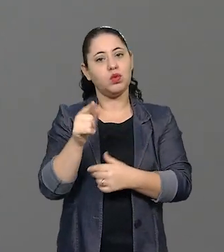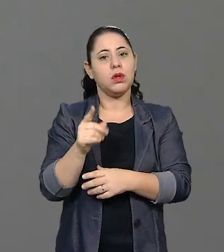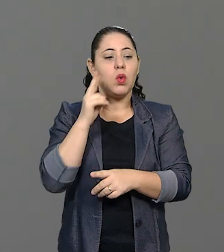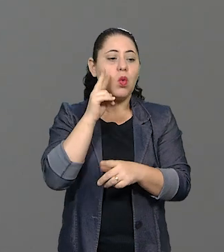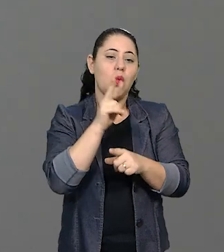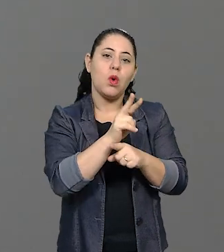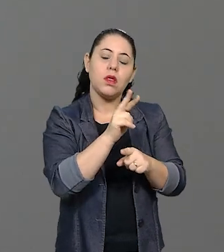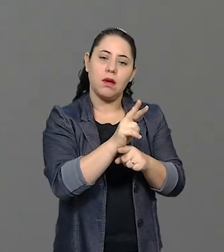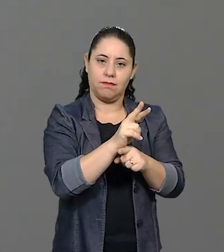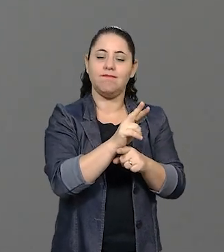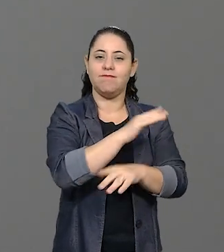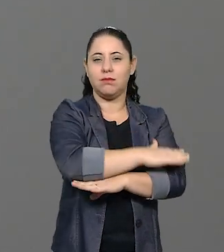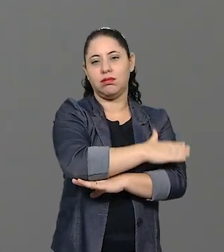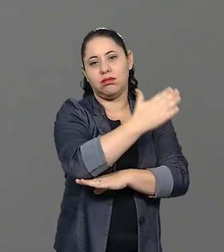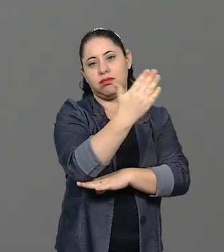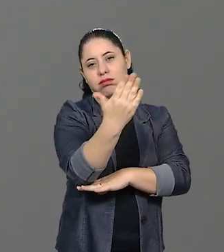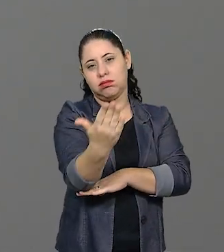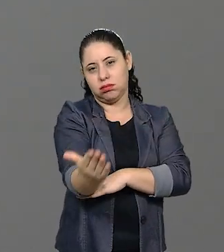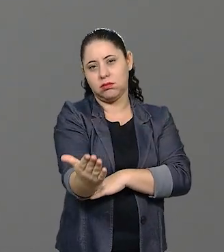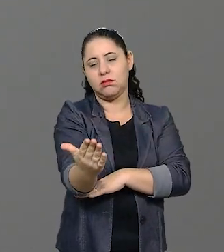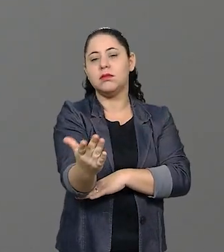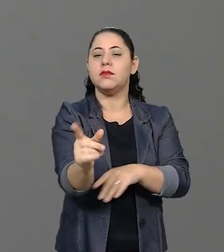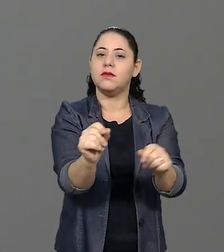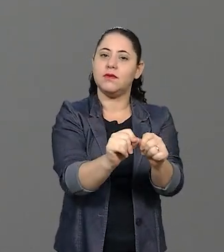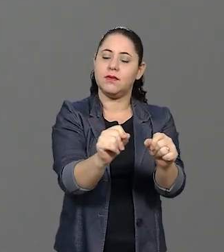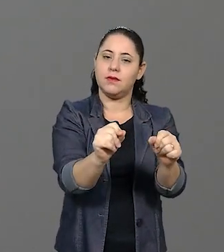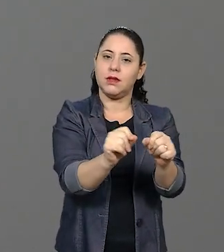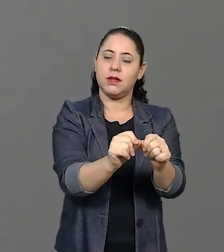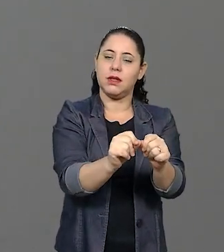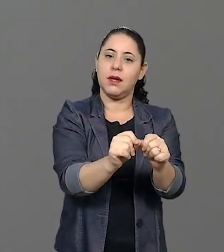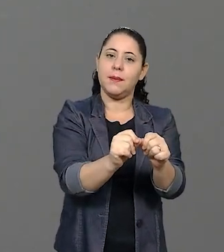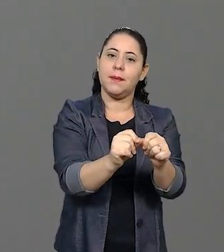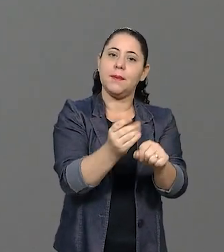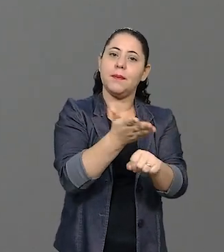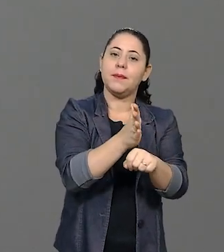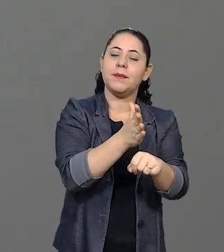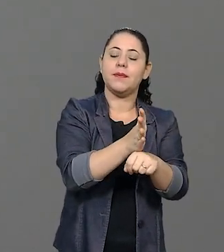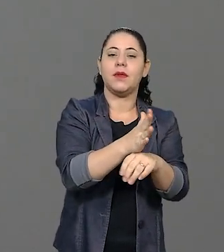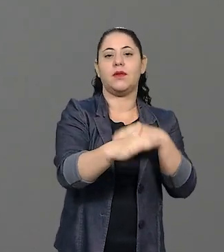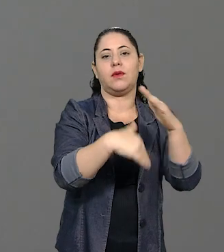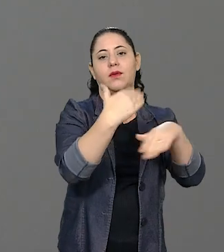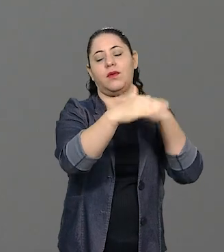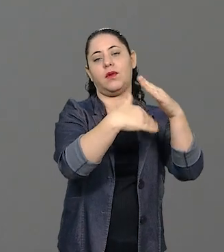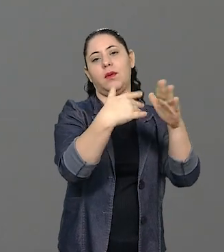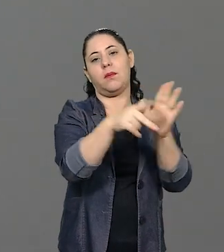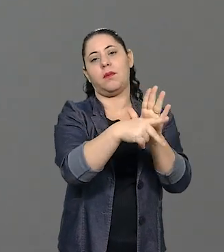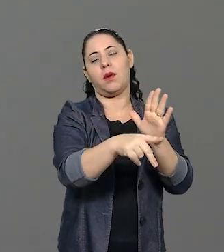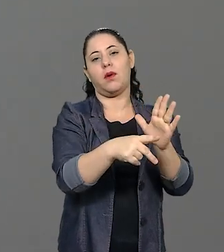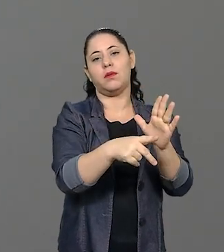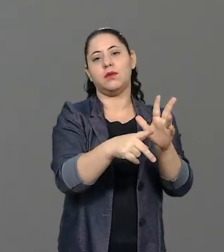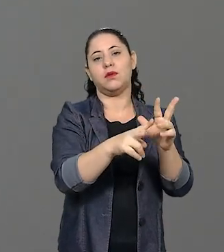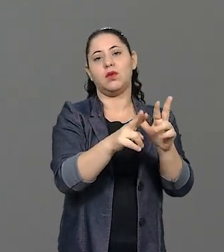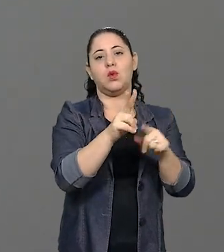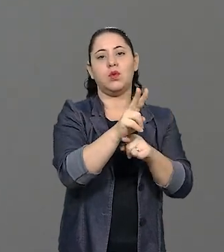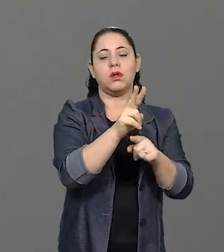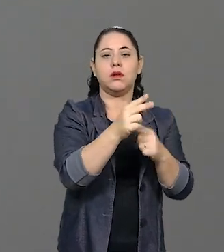Teríamos que adequar o orçamento doméstico para isso, porque como os dois trabalham, infelizmente a gente não teria condições de